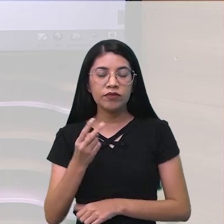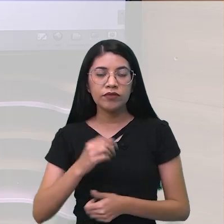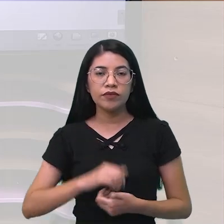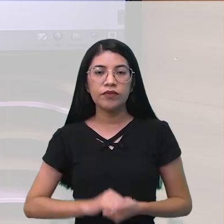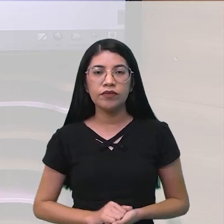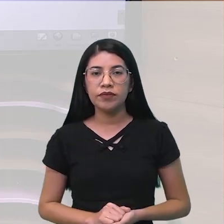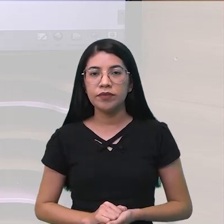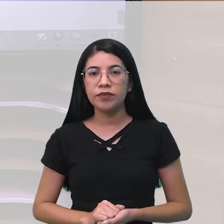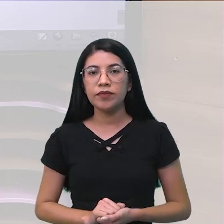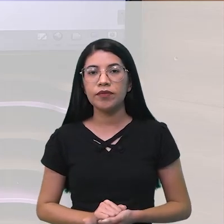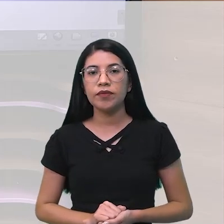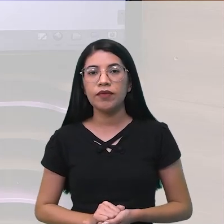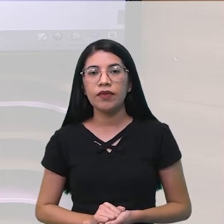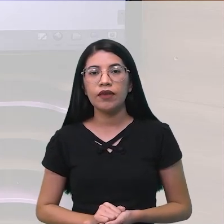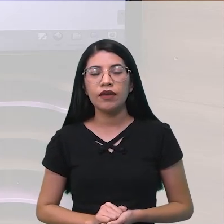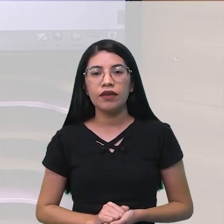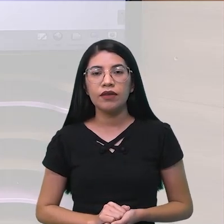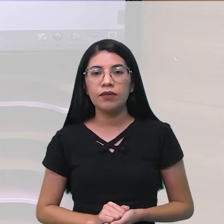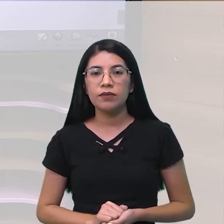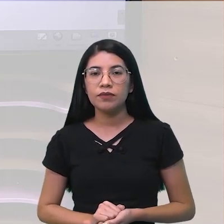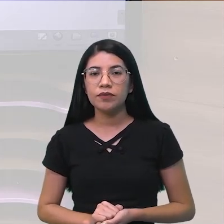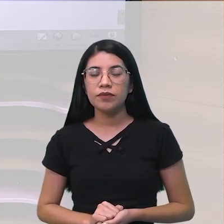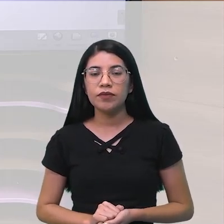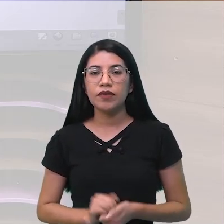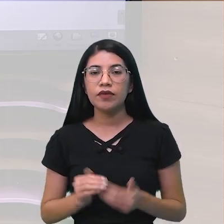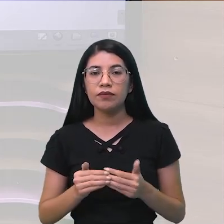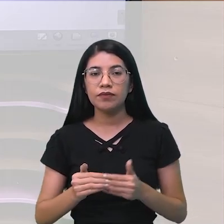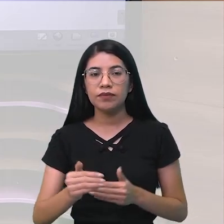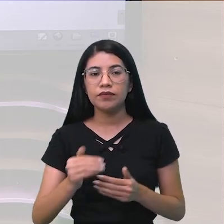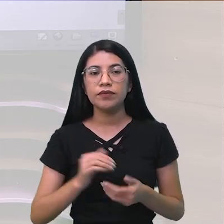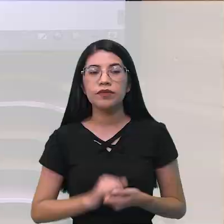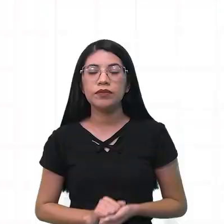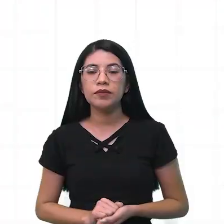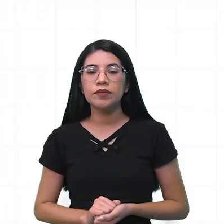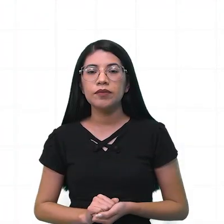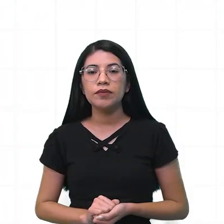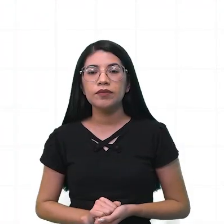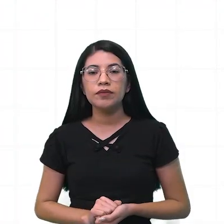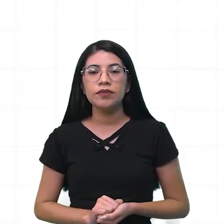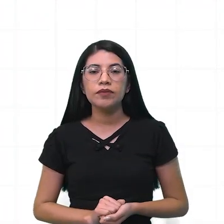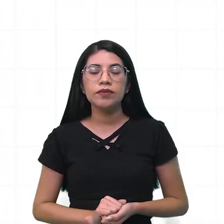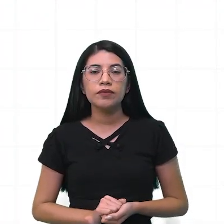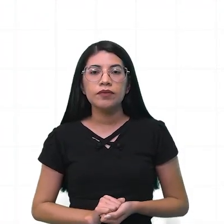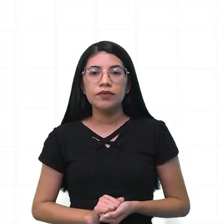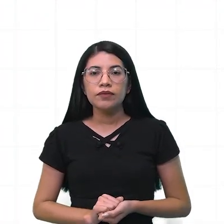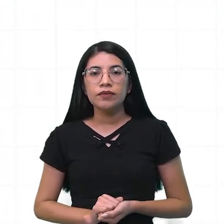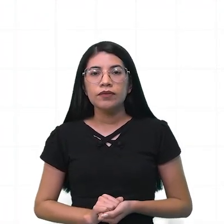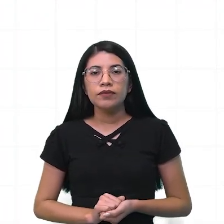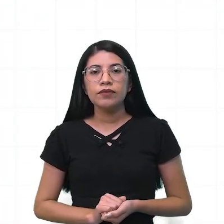desejado. Bacana? Tranquilo? Vamos seguindo então na próxima cartela? Nós temos aí, ó.